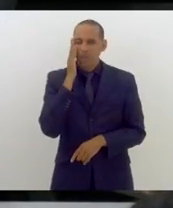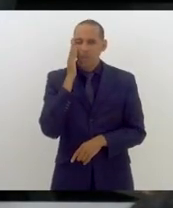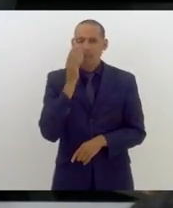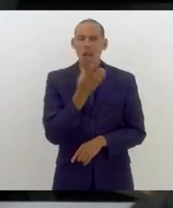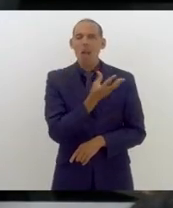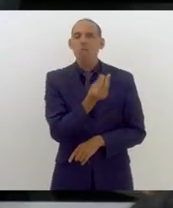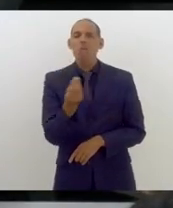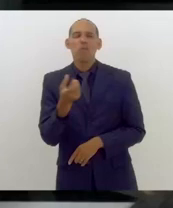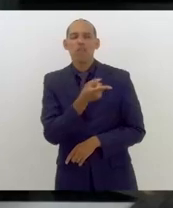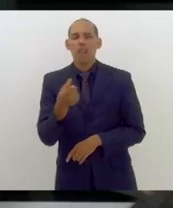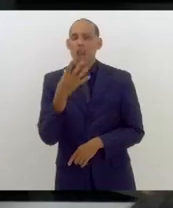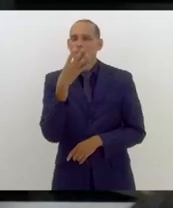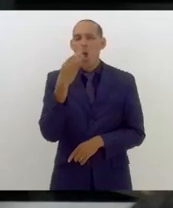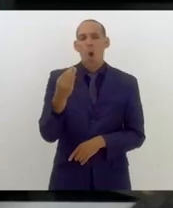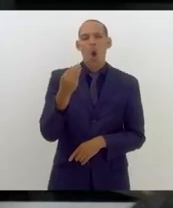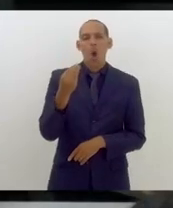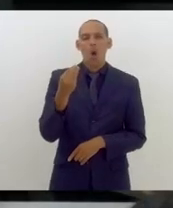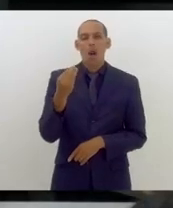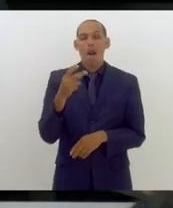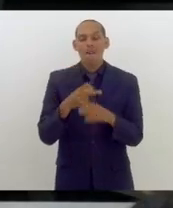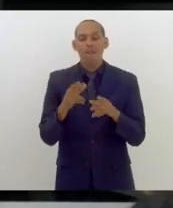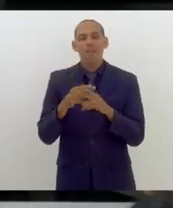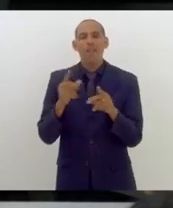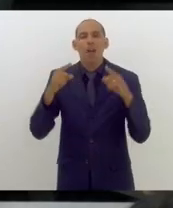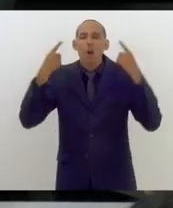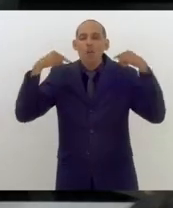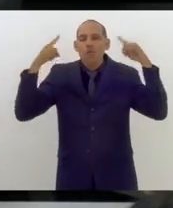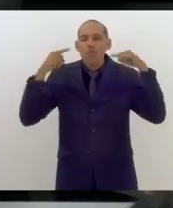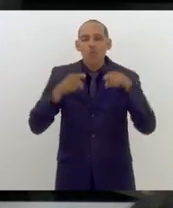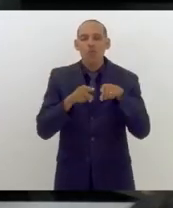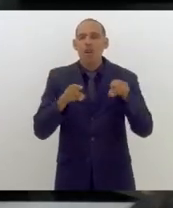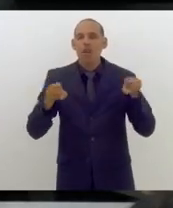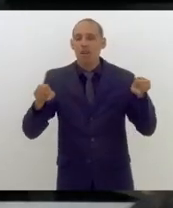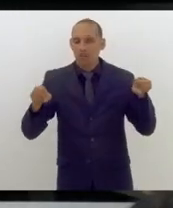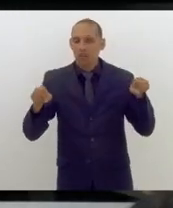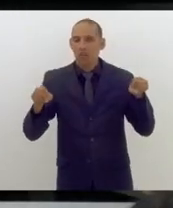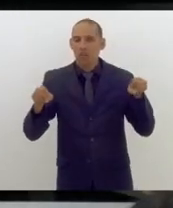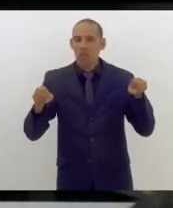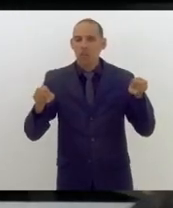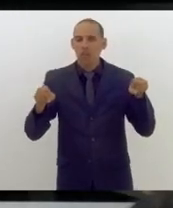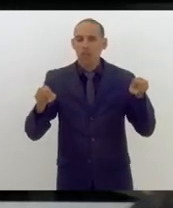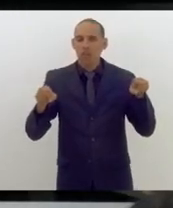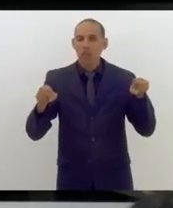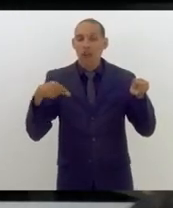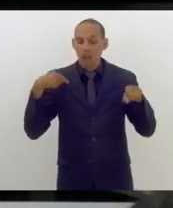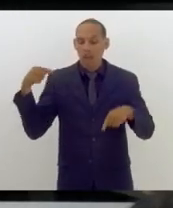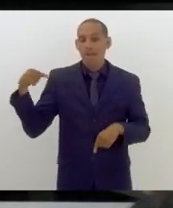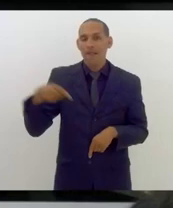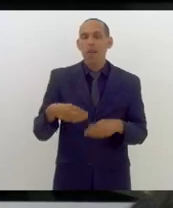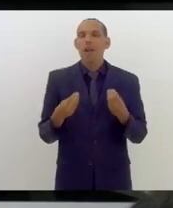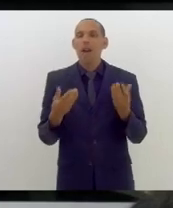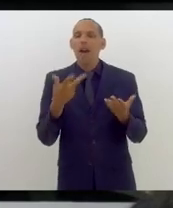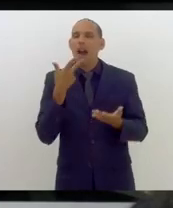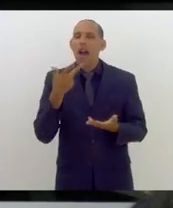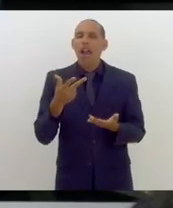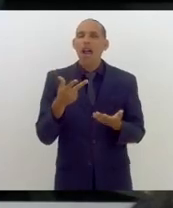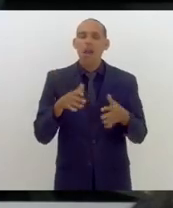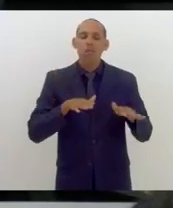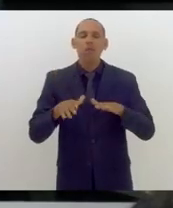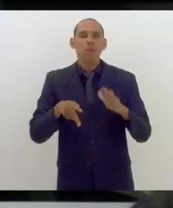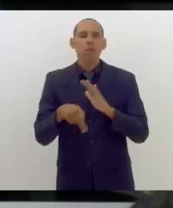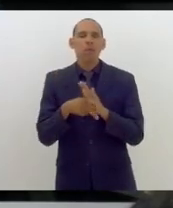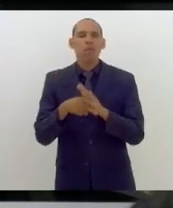Lobo aqui em pele de cordeiro então a gente vê aqui trazer à tona deputada que o movimento de pescadores da Bahia de Sepetiba